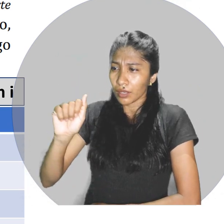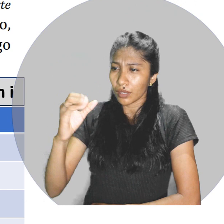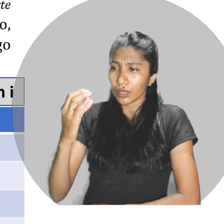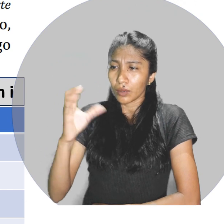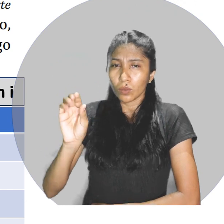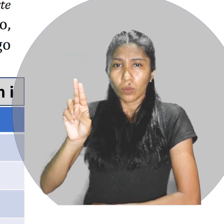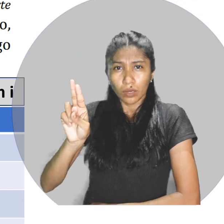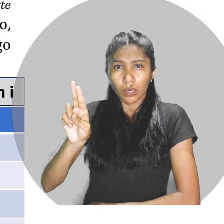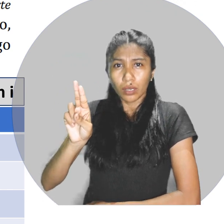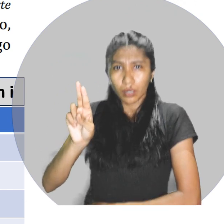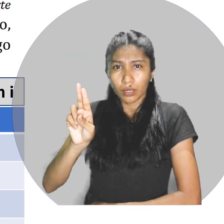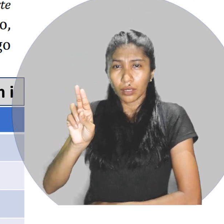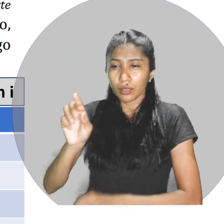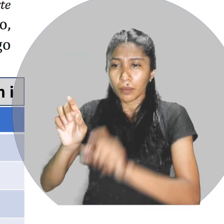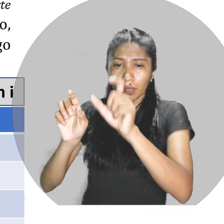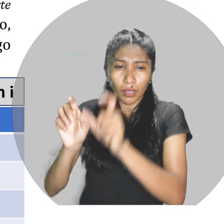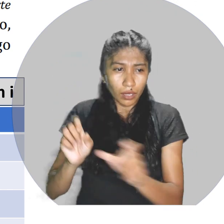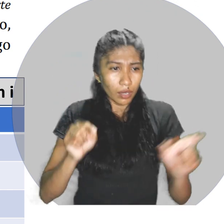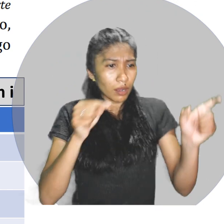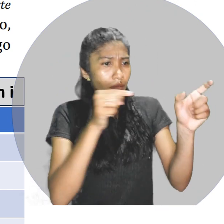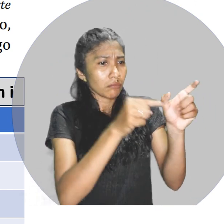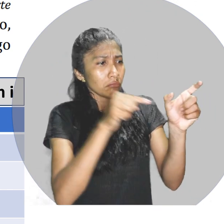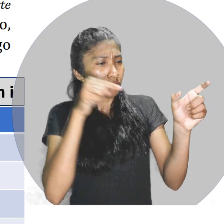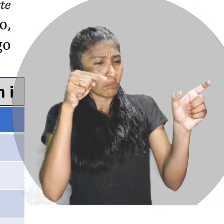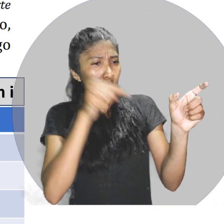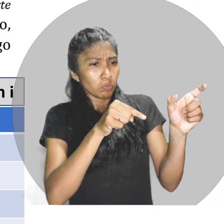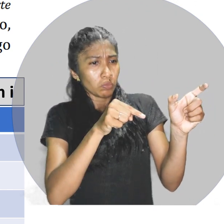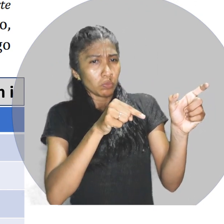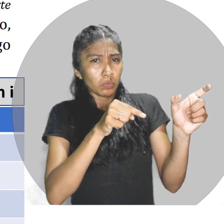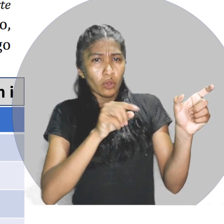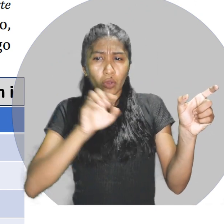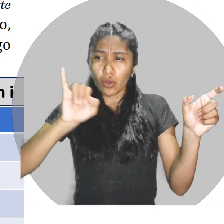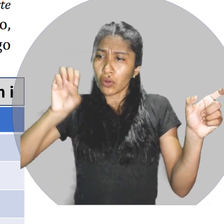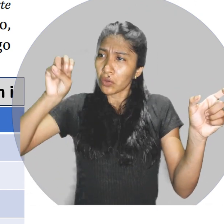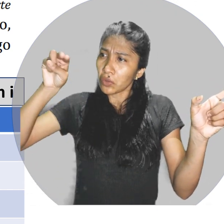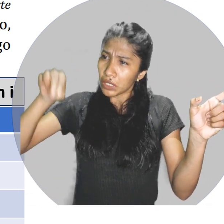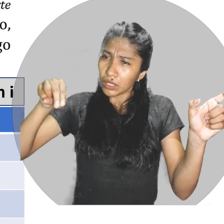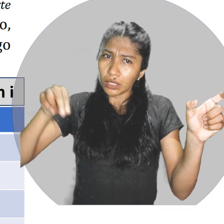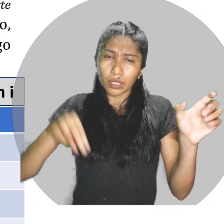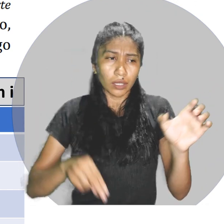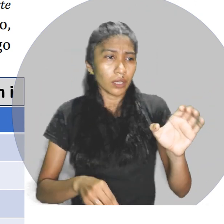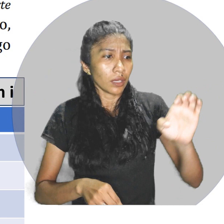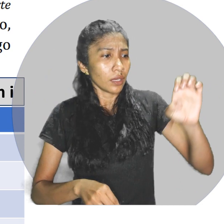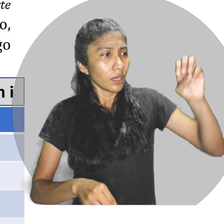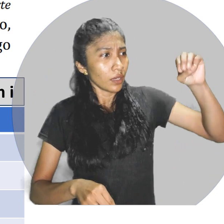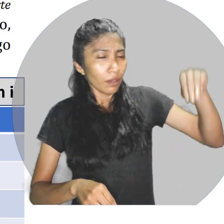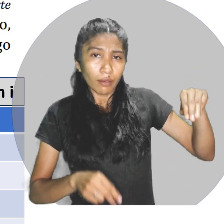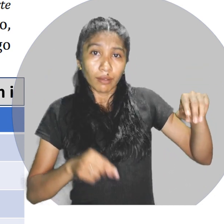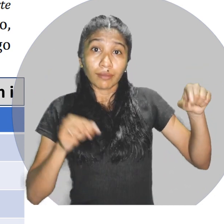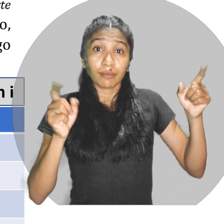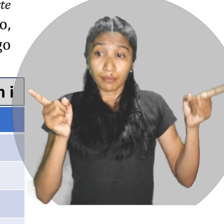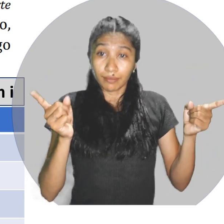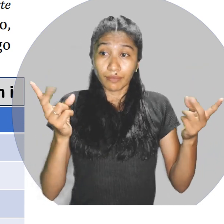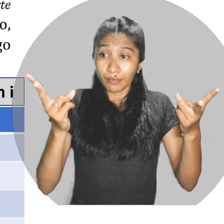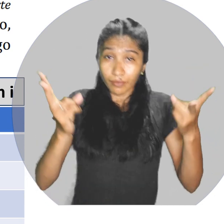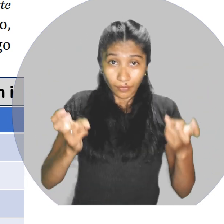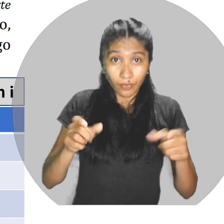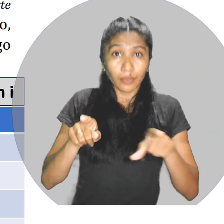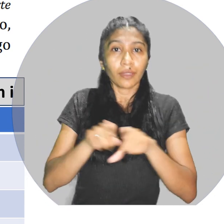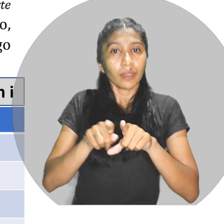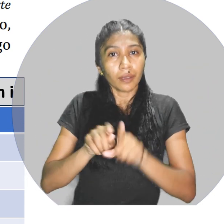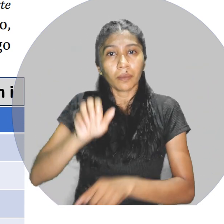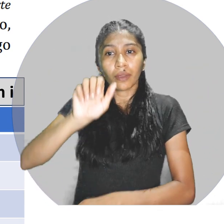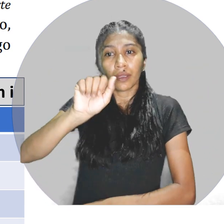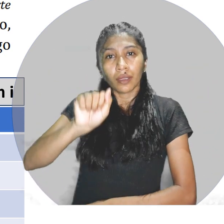in, enquanto a palavra ao lado se faz em en, com a letra E. E o ablativo também se